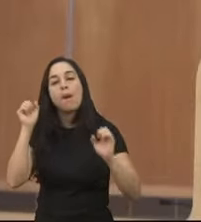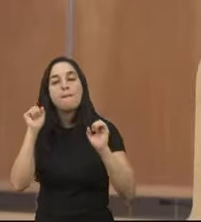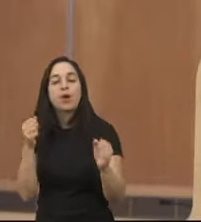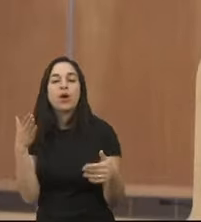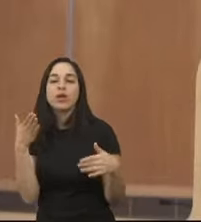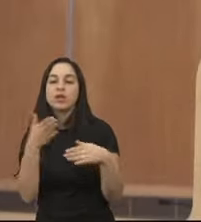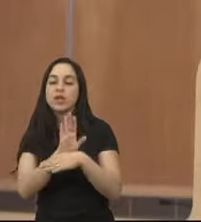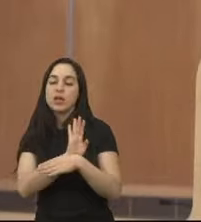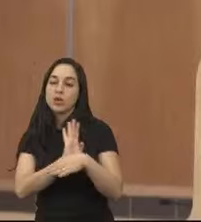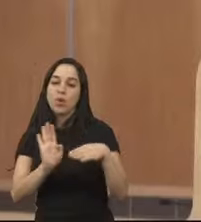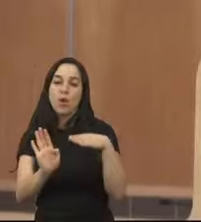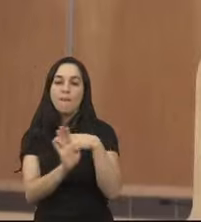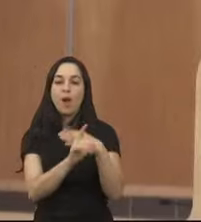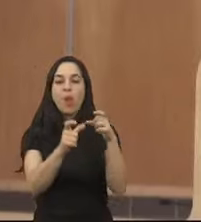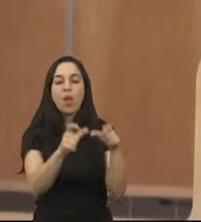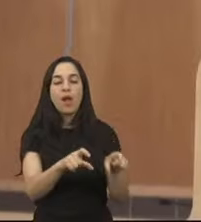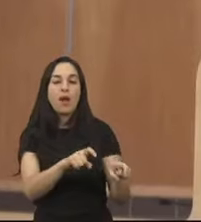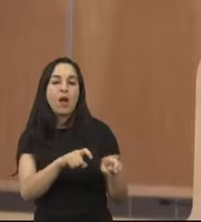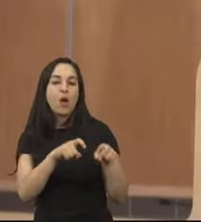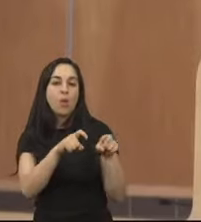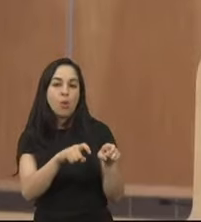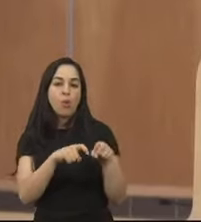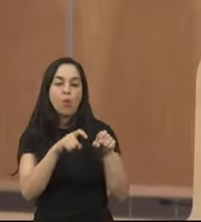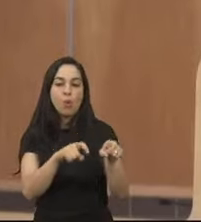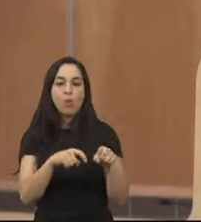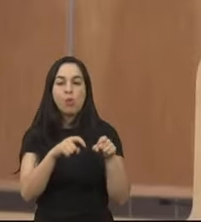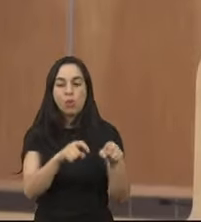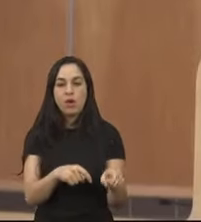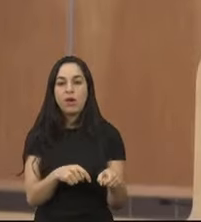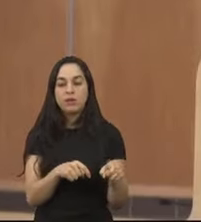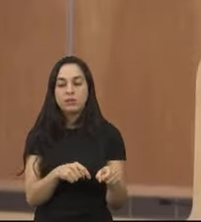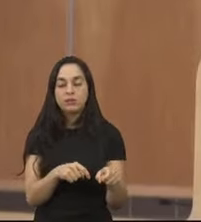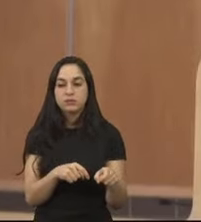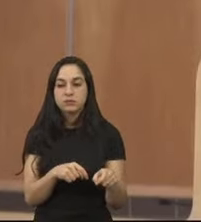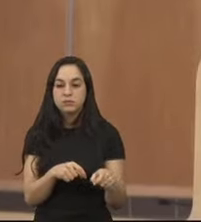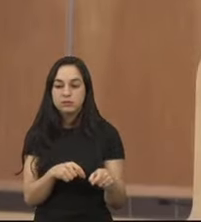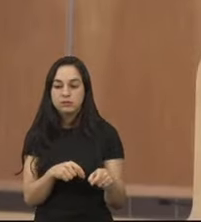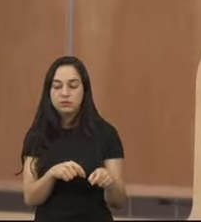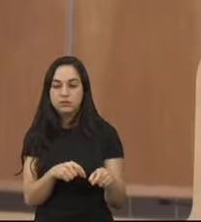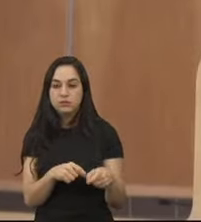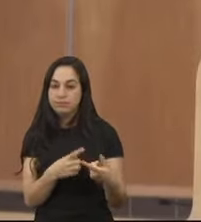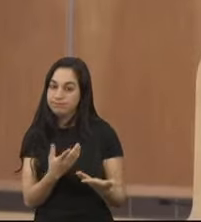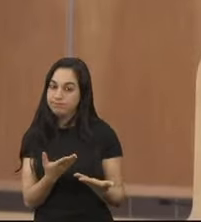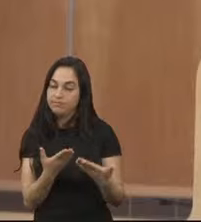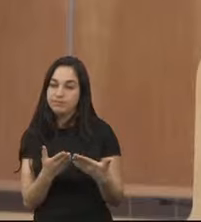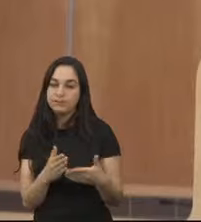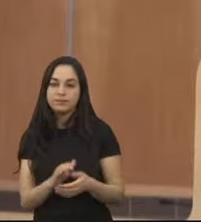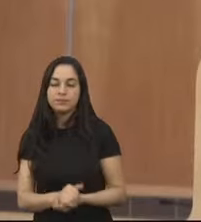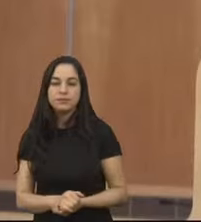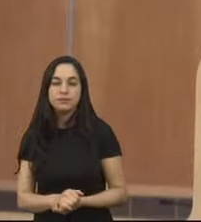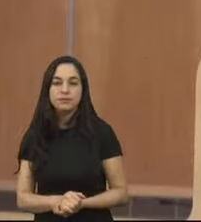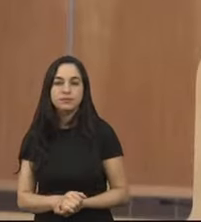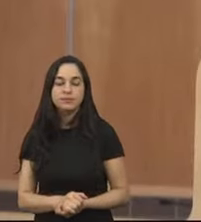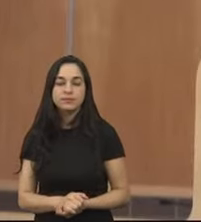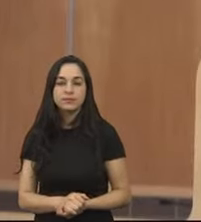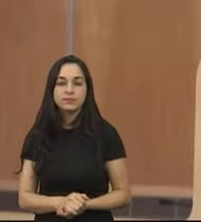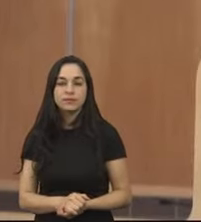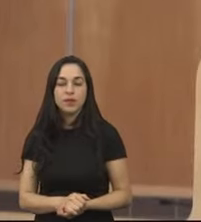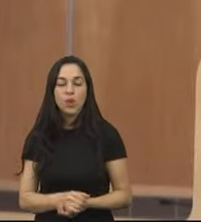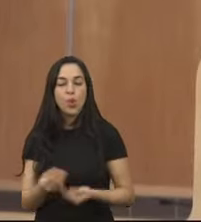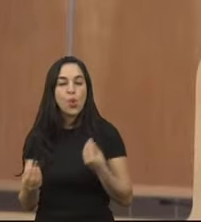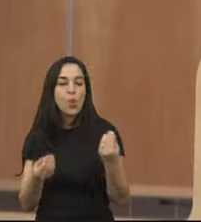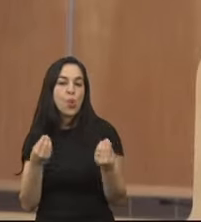né, na sua região rural, desde que não seja o carroceiro aí que vá de repente fazer essa questão econômica. Então como que vai